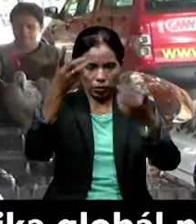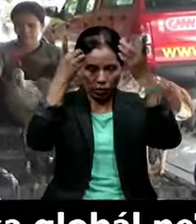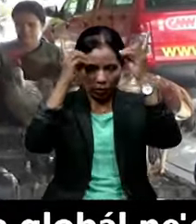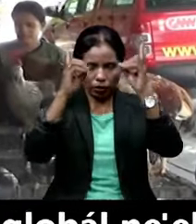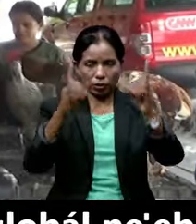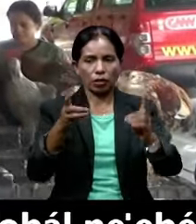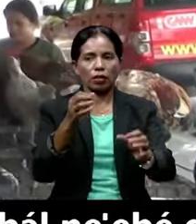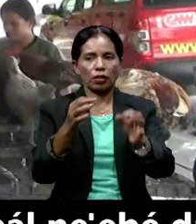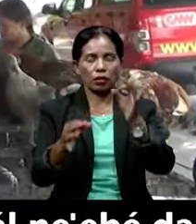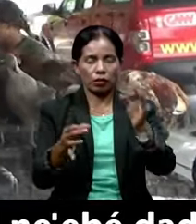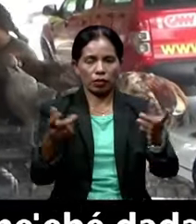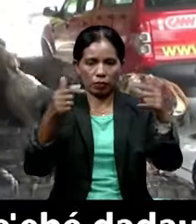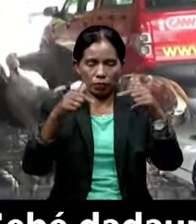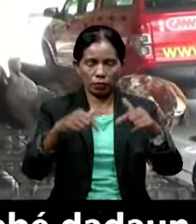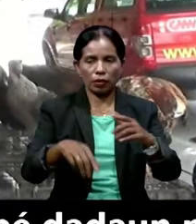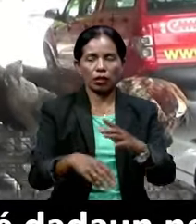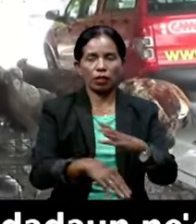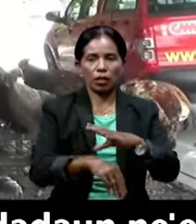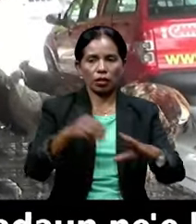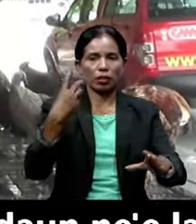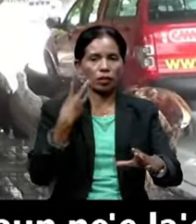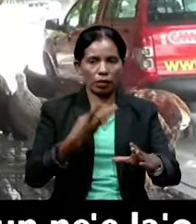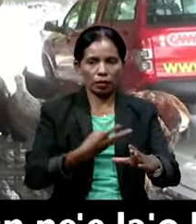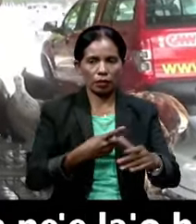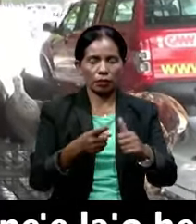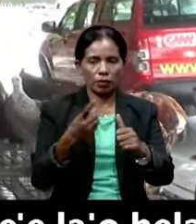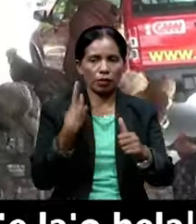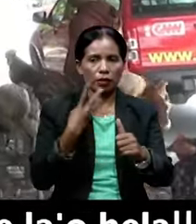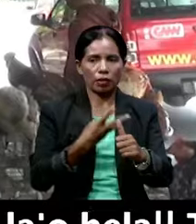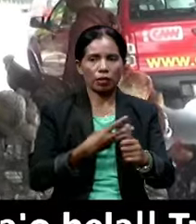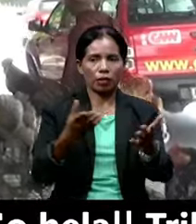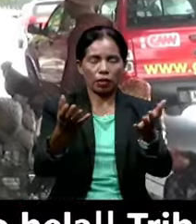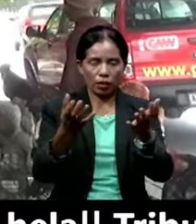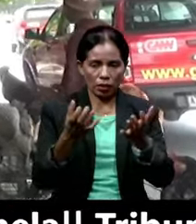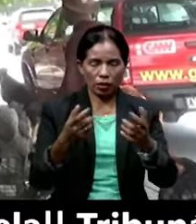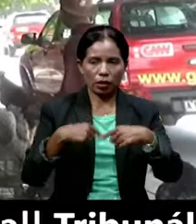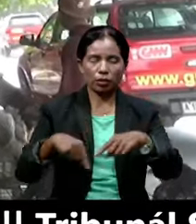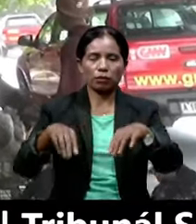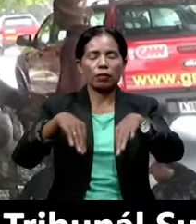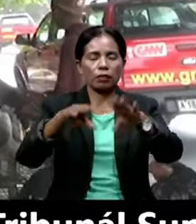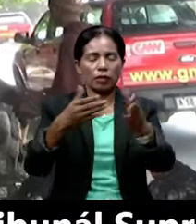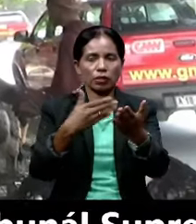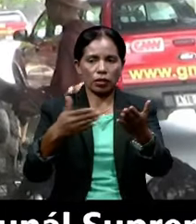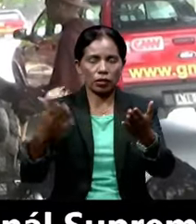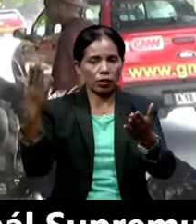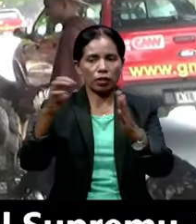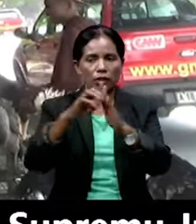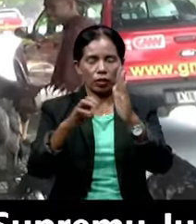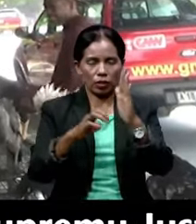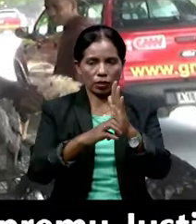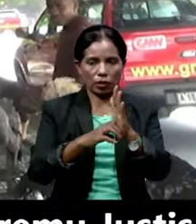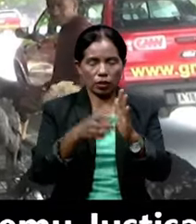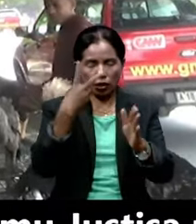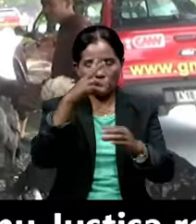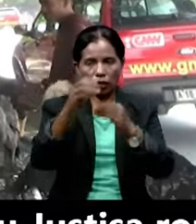kari kas ke ha mai asai ami primero mak ami akara katu ba parte start ni be kontrol kon